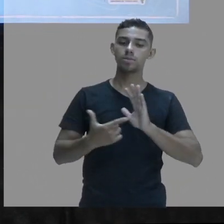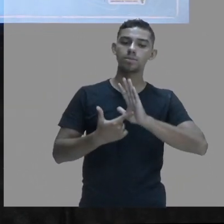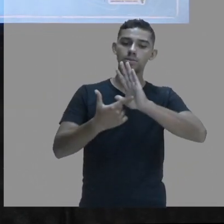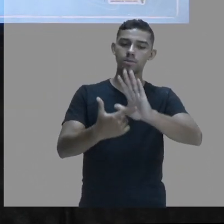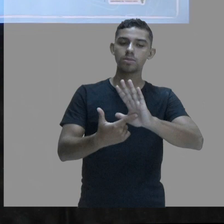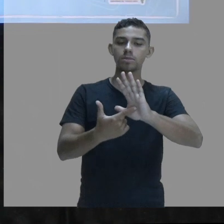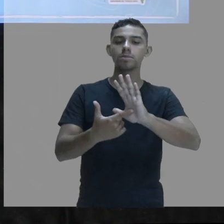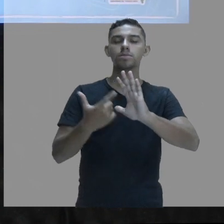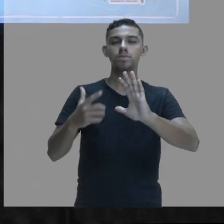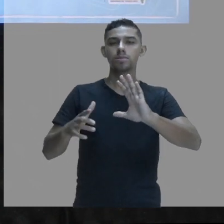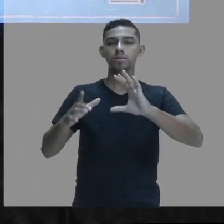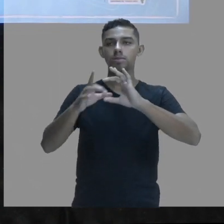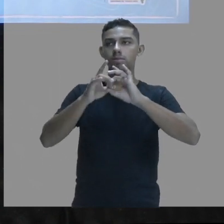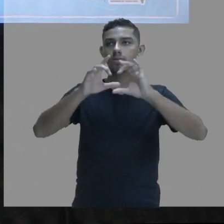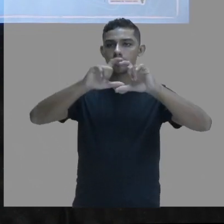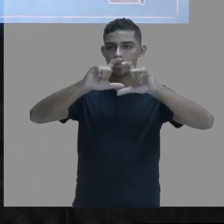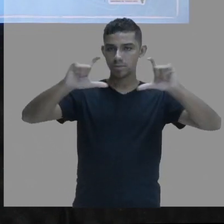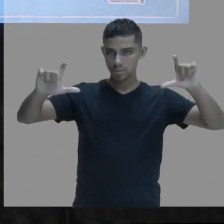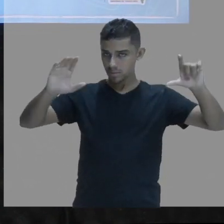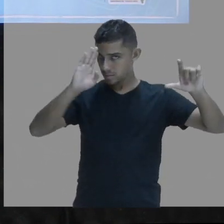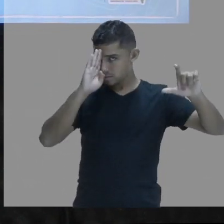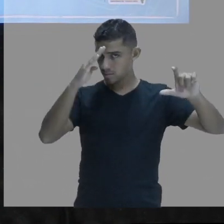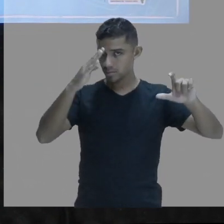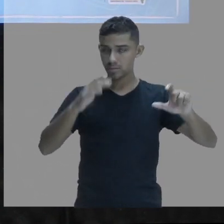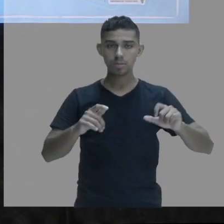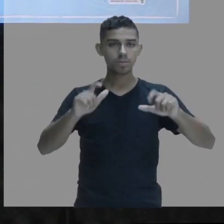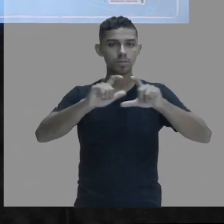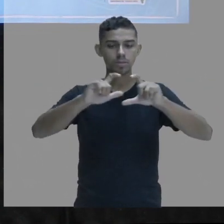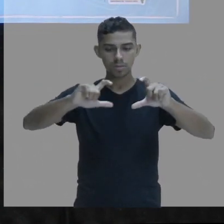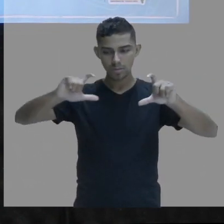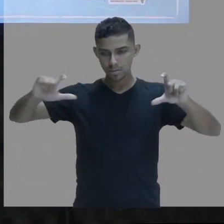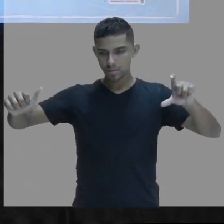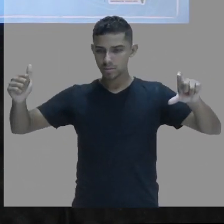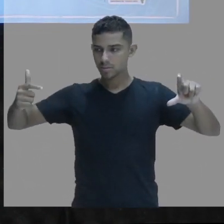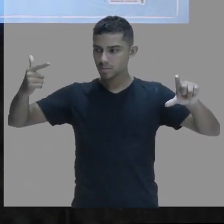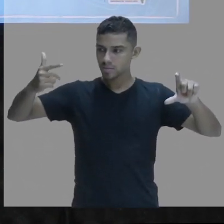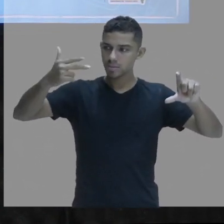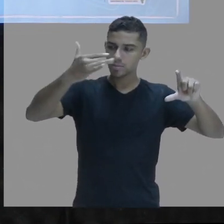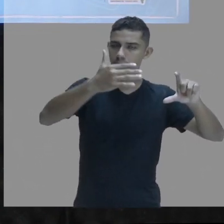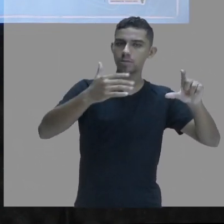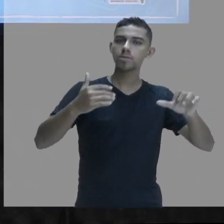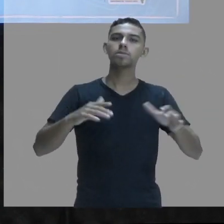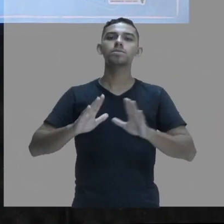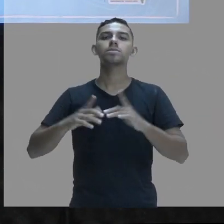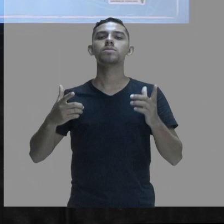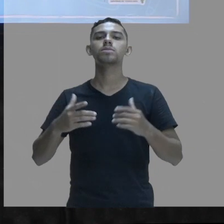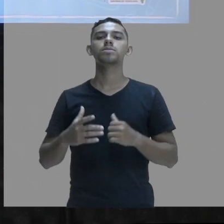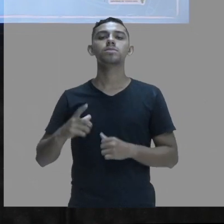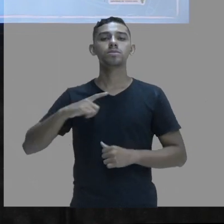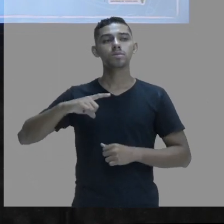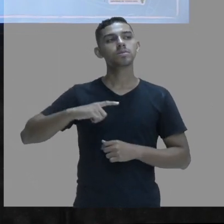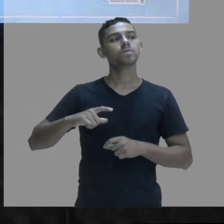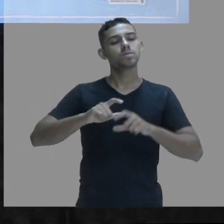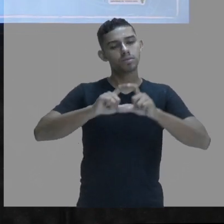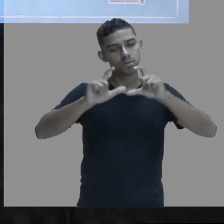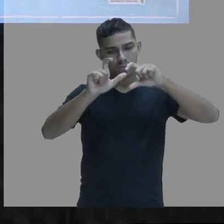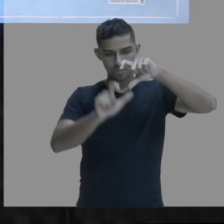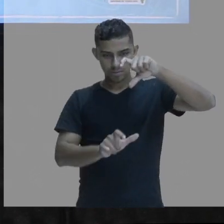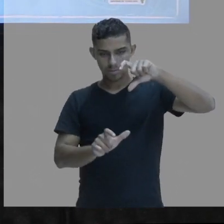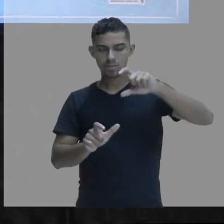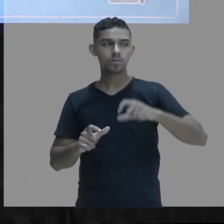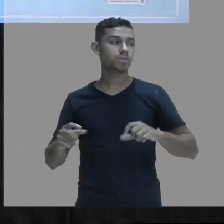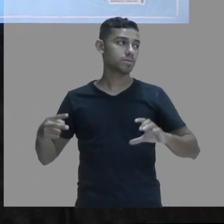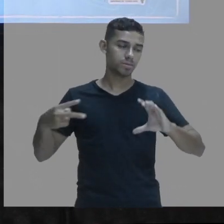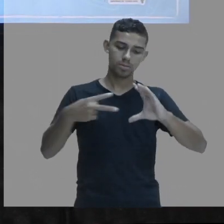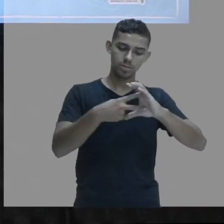ramificada, eu preciso localizar a cadeia principal, que é a maior sequência de átomos de carbonos, mas que contenha a insaturação, ligação